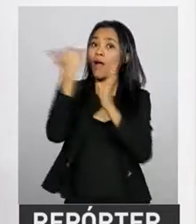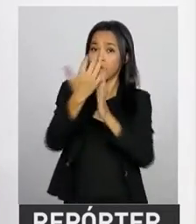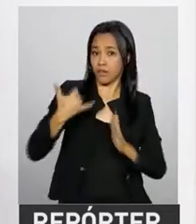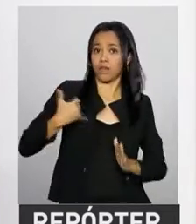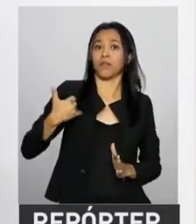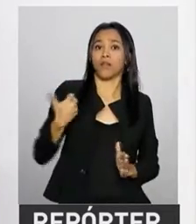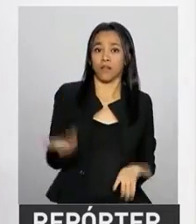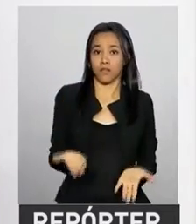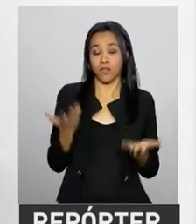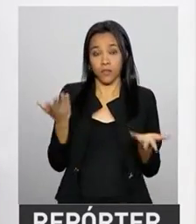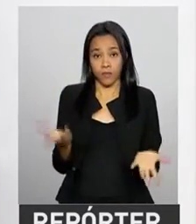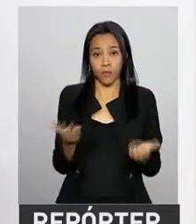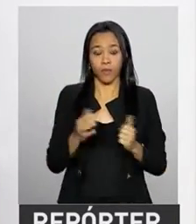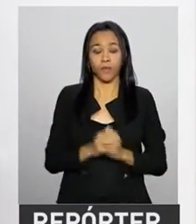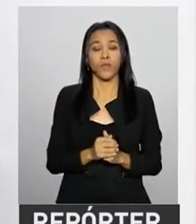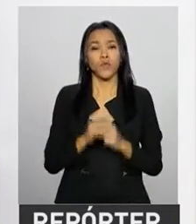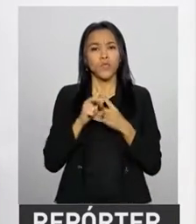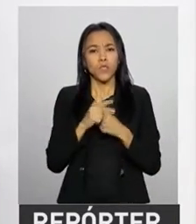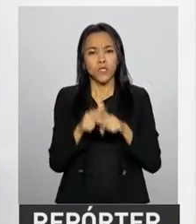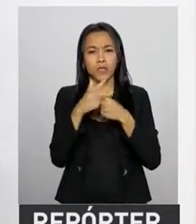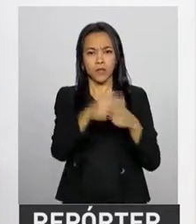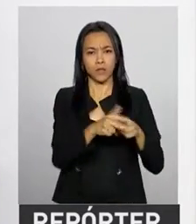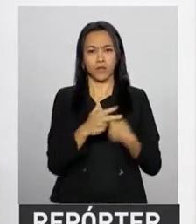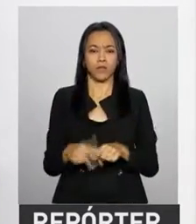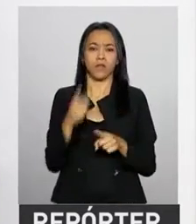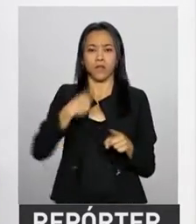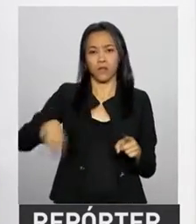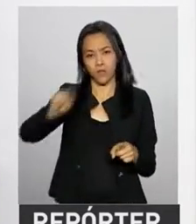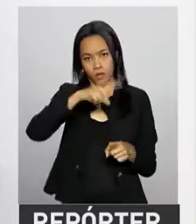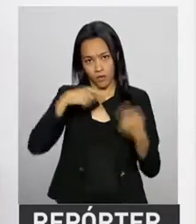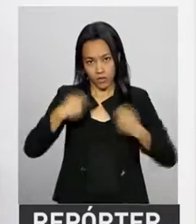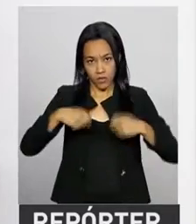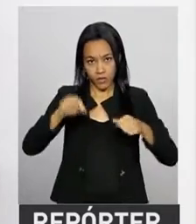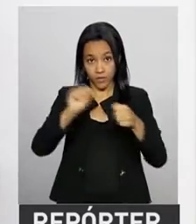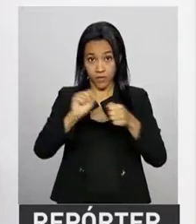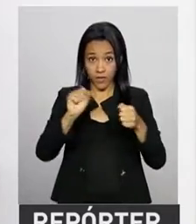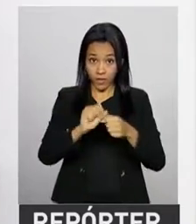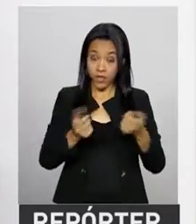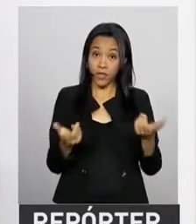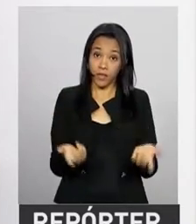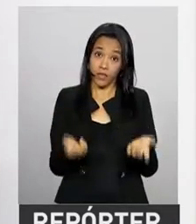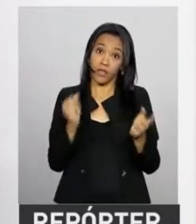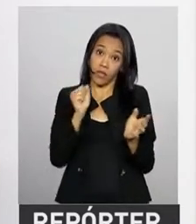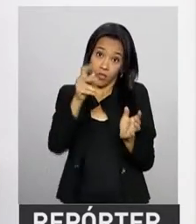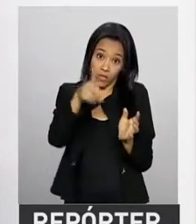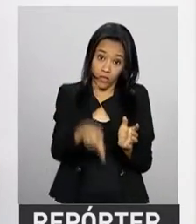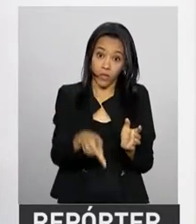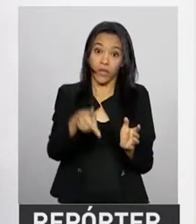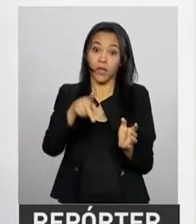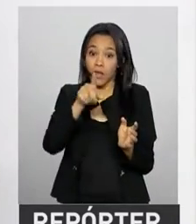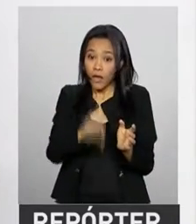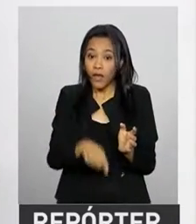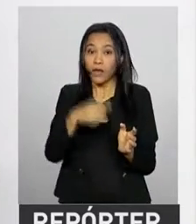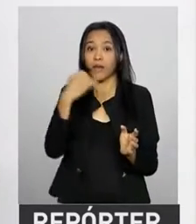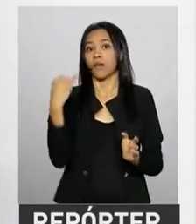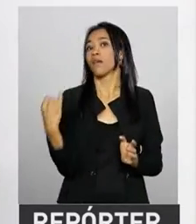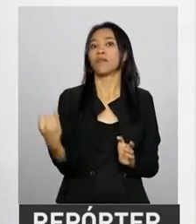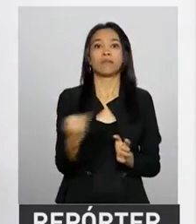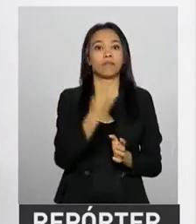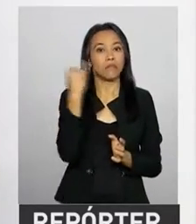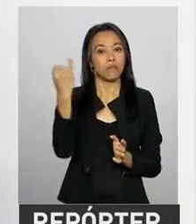muito tempo. E os ajustes que nós precisamos fazer na aposentadoria são absolutamente centrais para que o